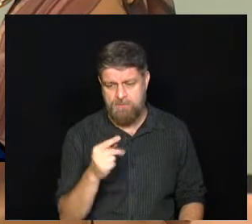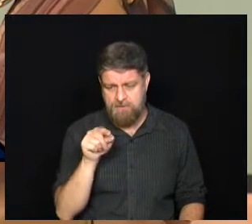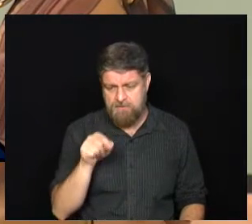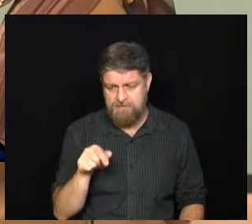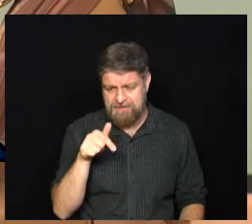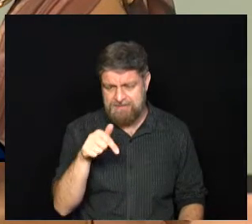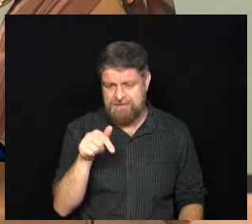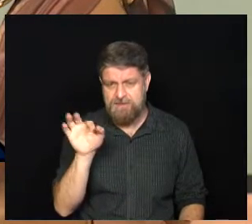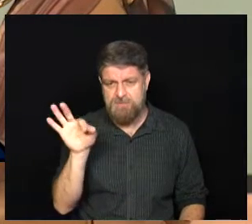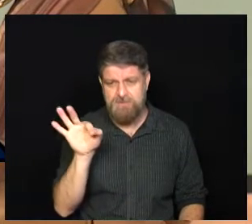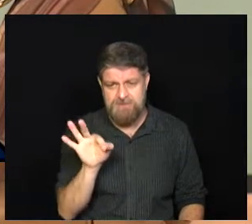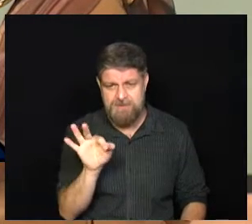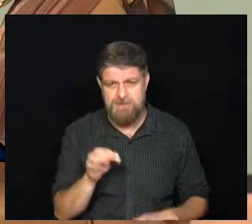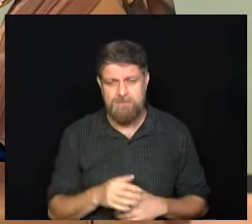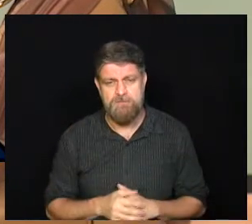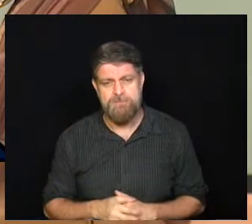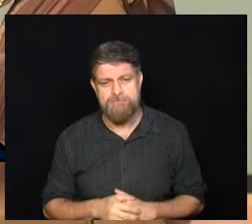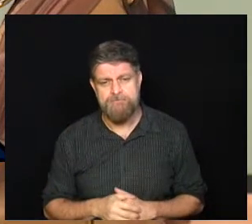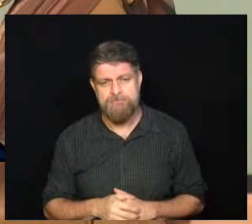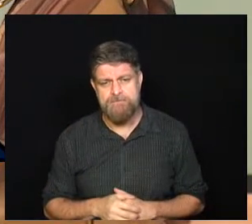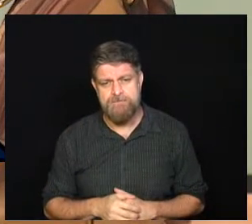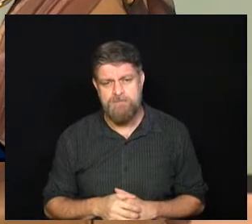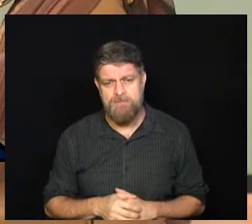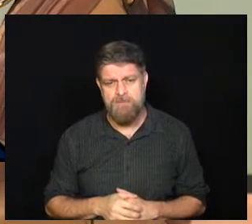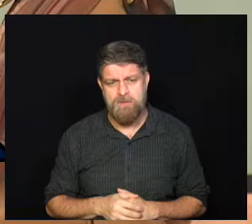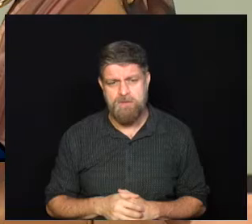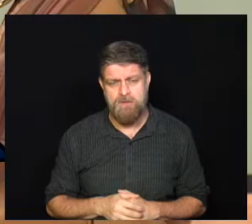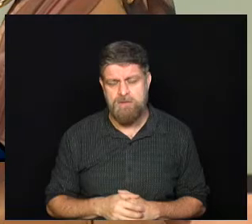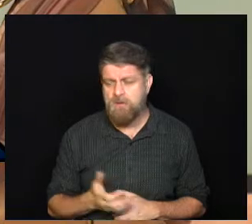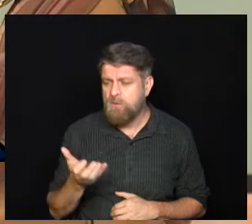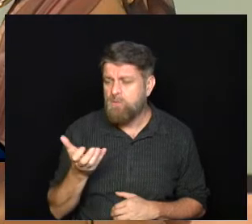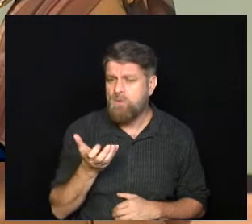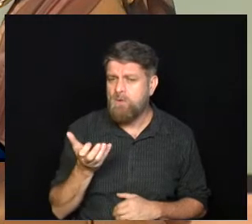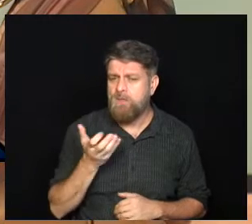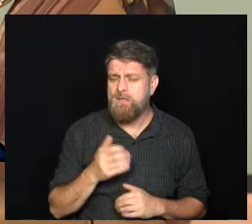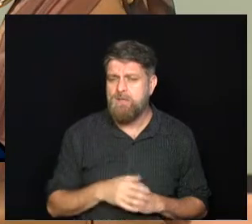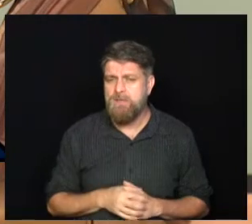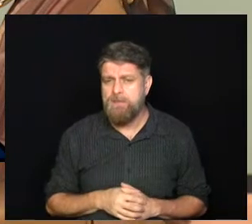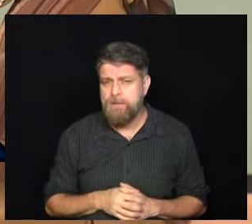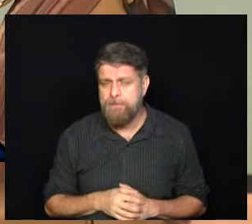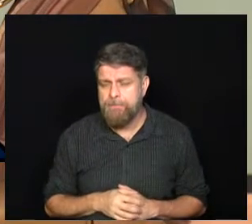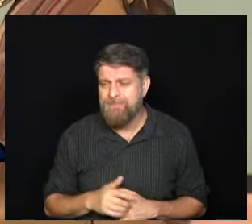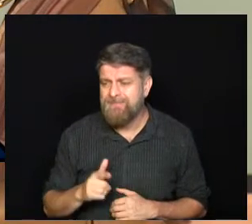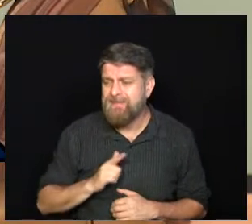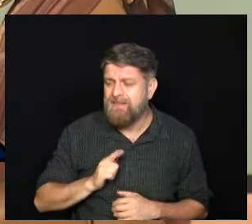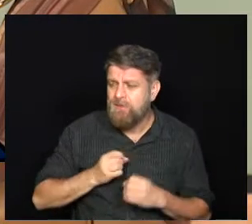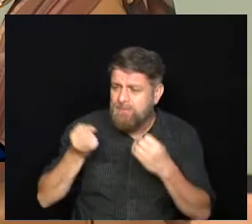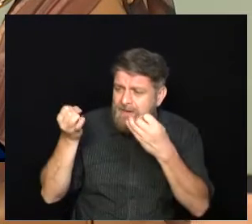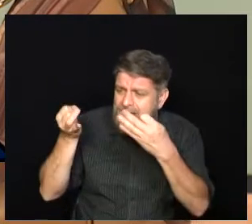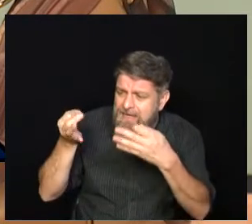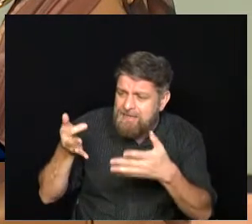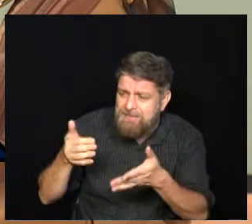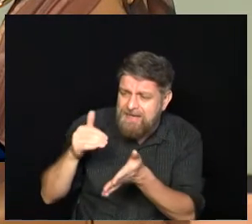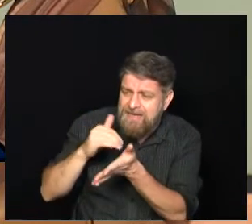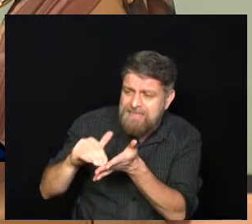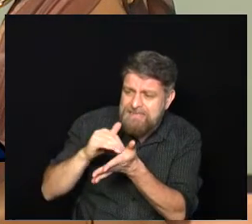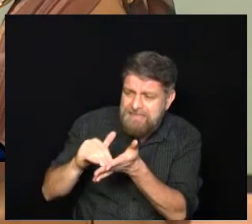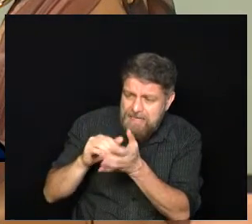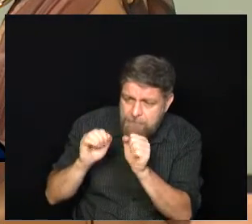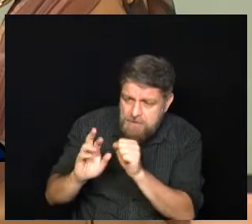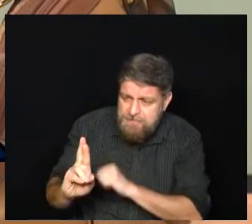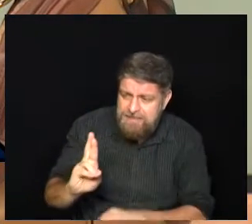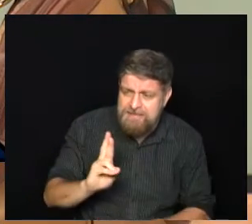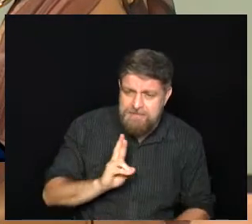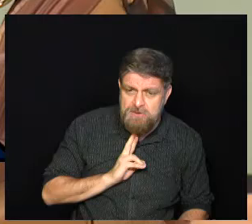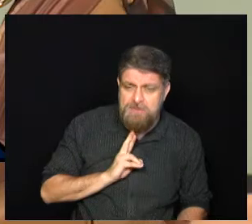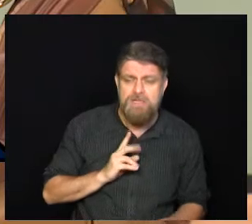32,7%. E aí, eu queria meio que, se tivesse uma explicação da secretaria, o